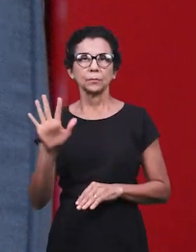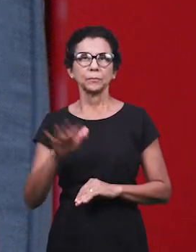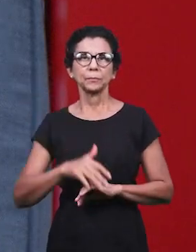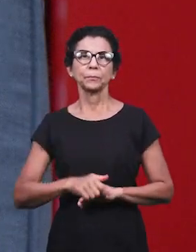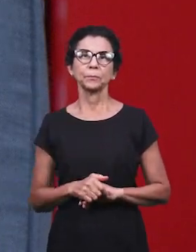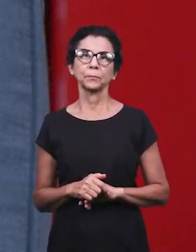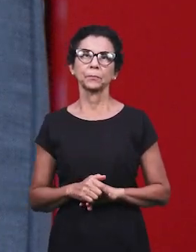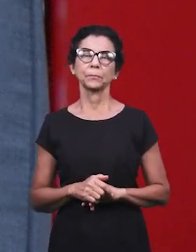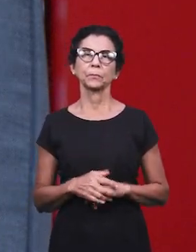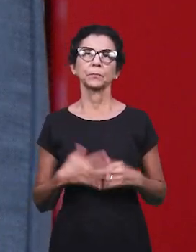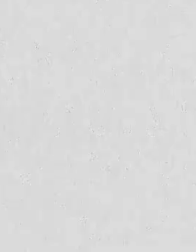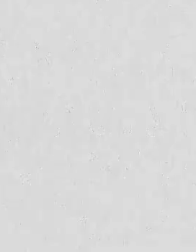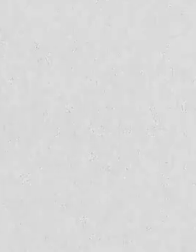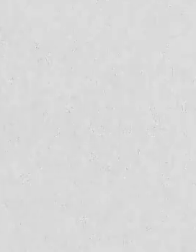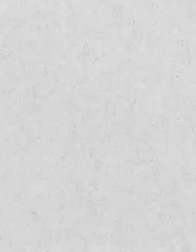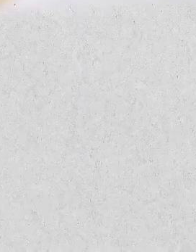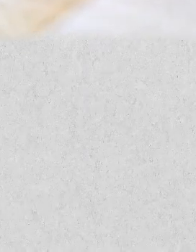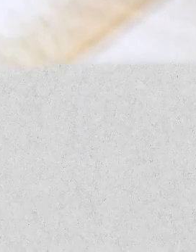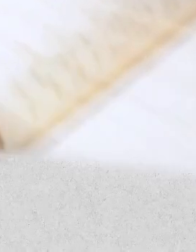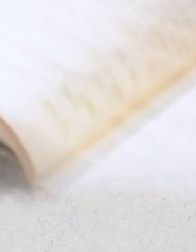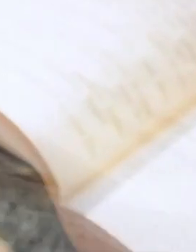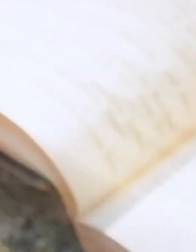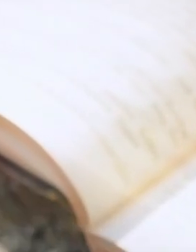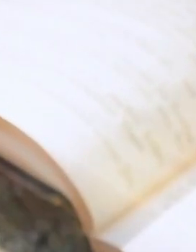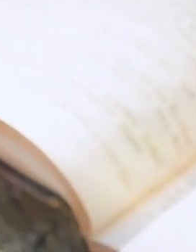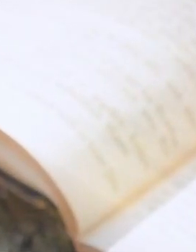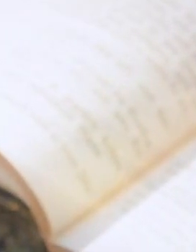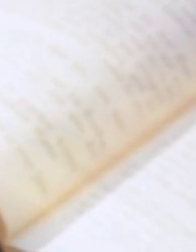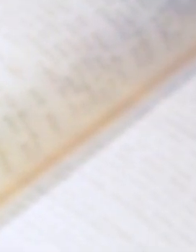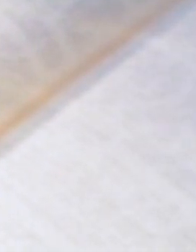mas logo depois da vinheta.